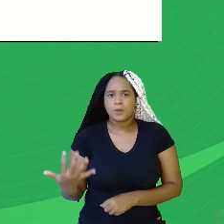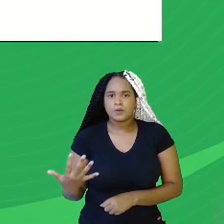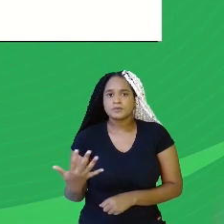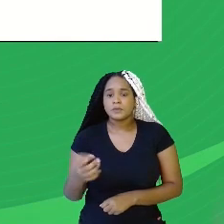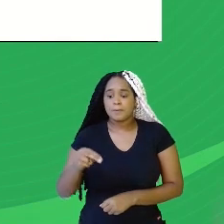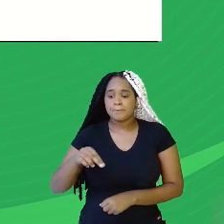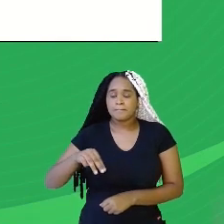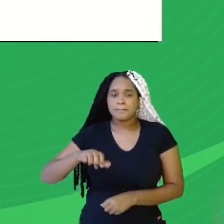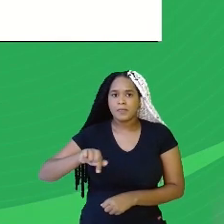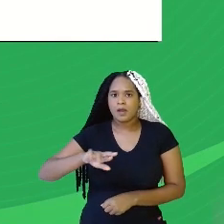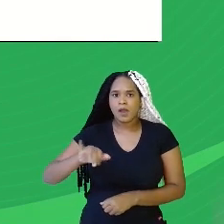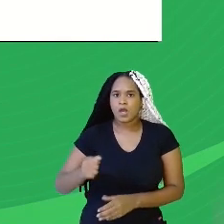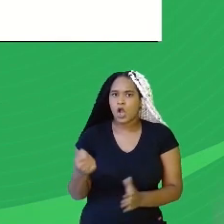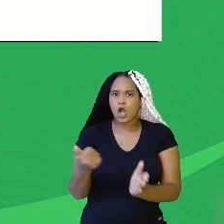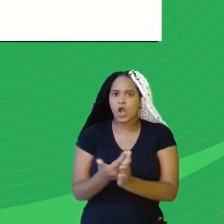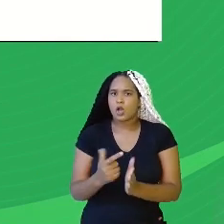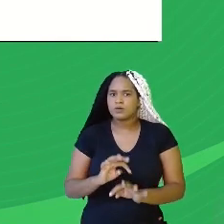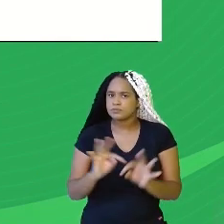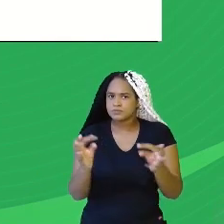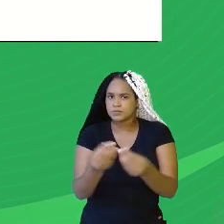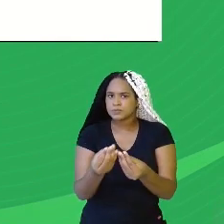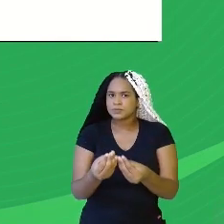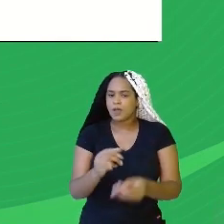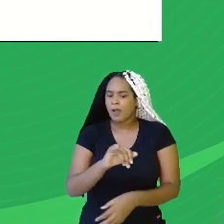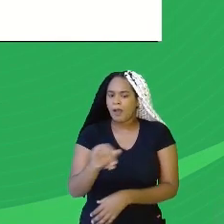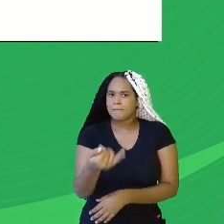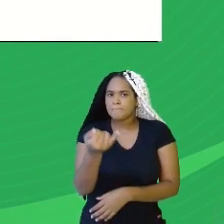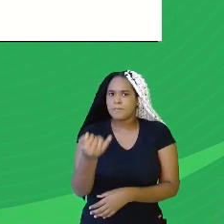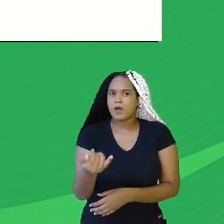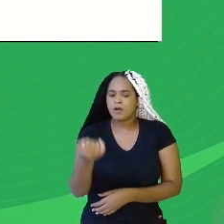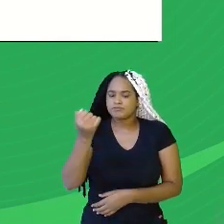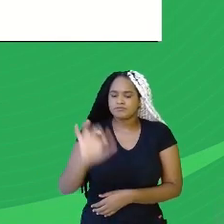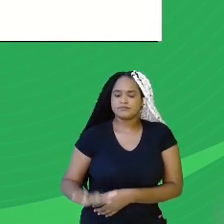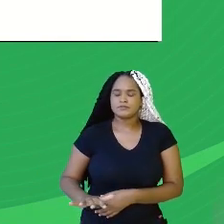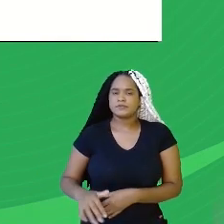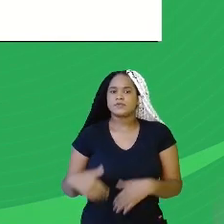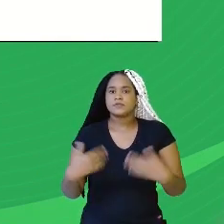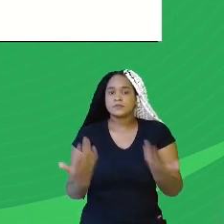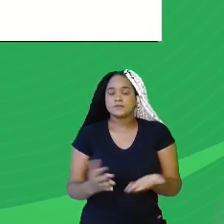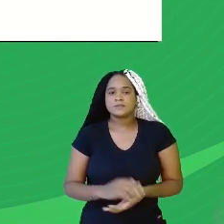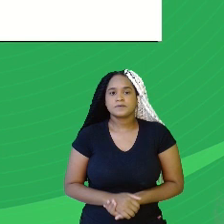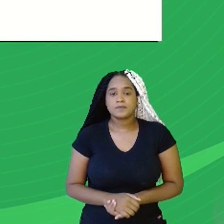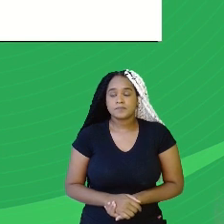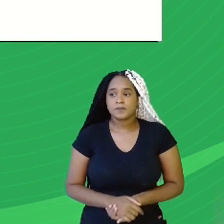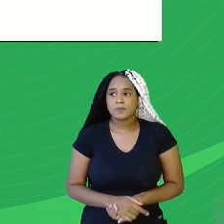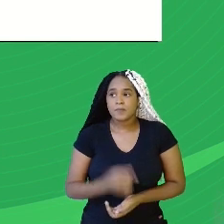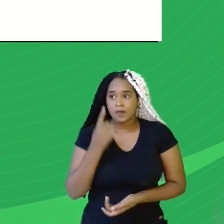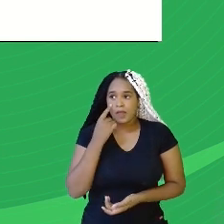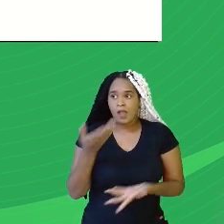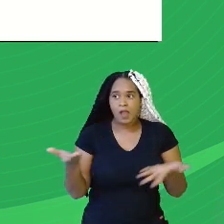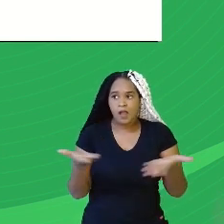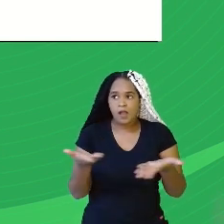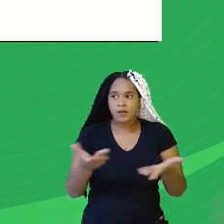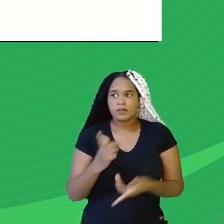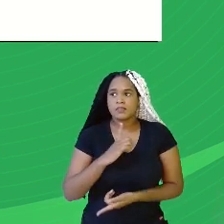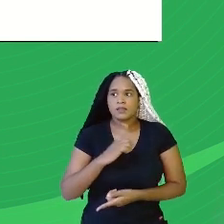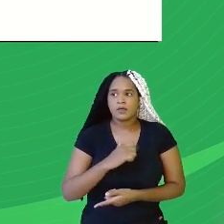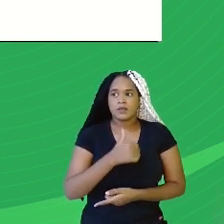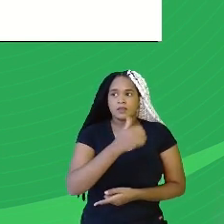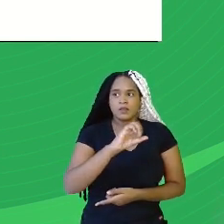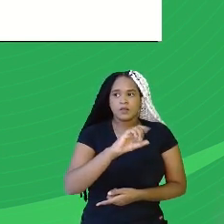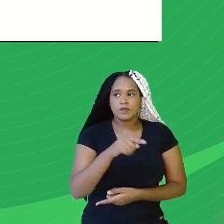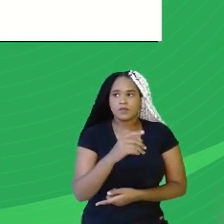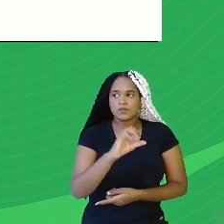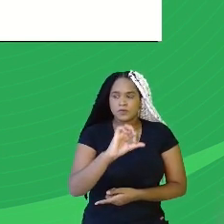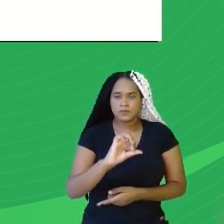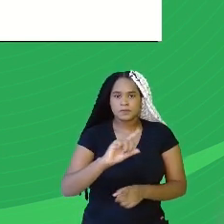Maria aproveitou a liquidação. Vamos embora. Eu tenho os R$19,90 da blusa, R$27,50 e